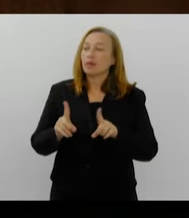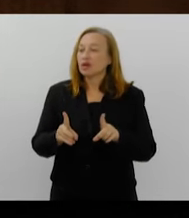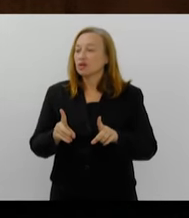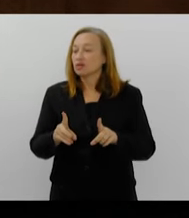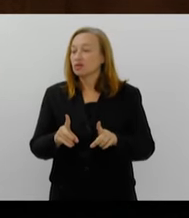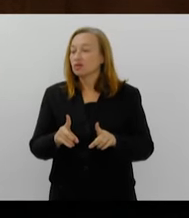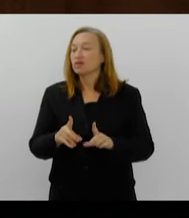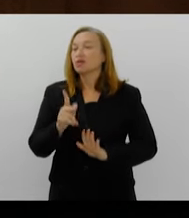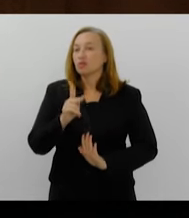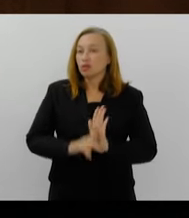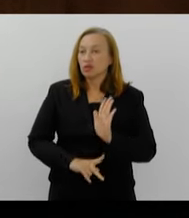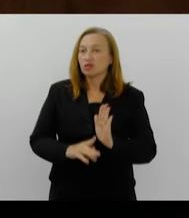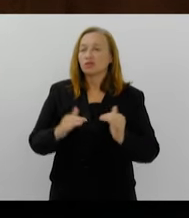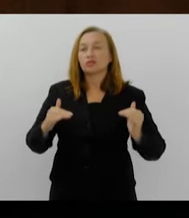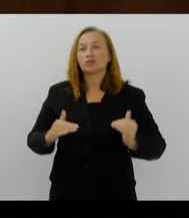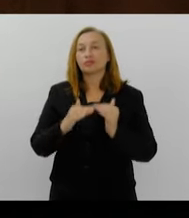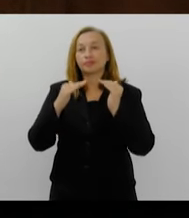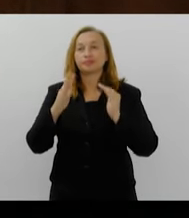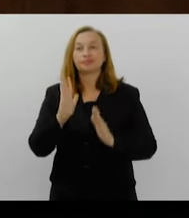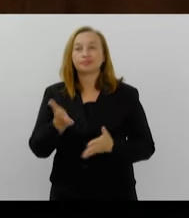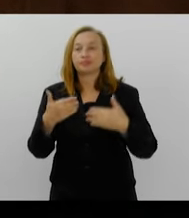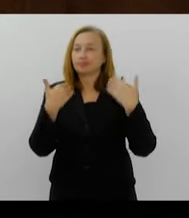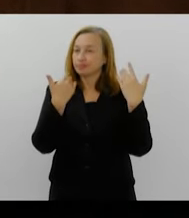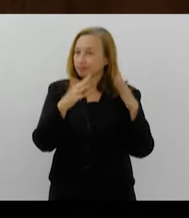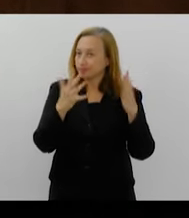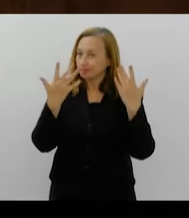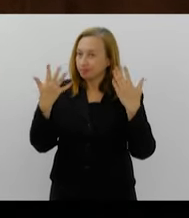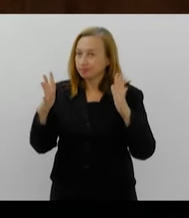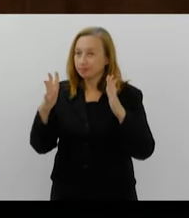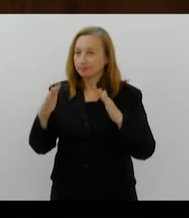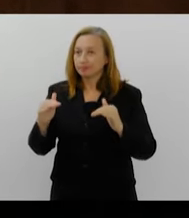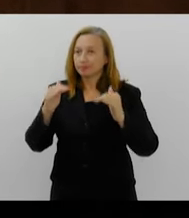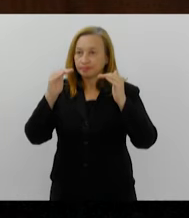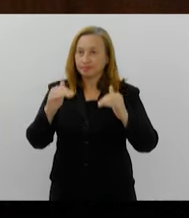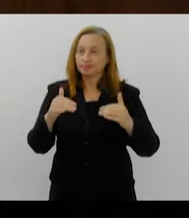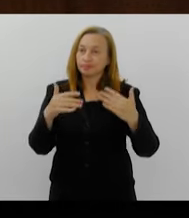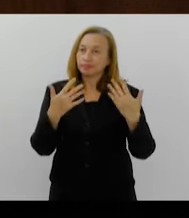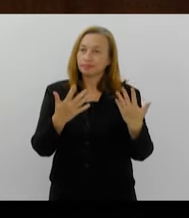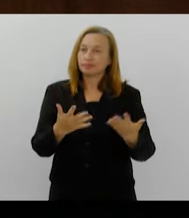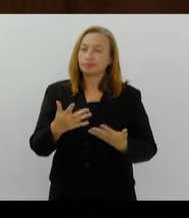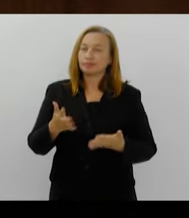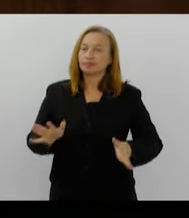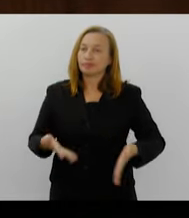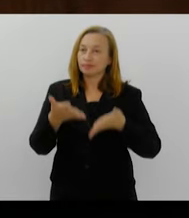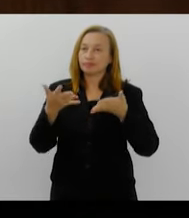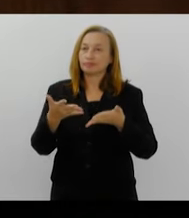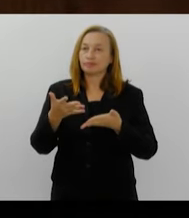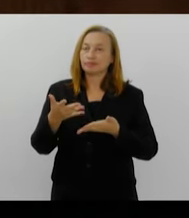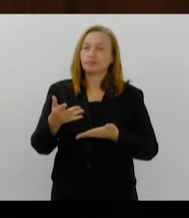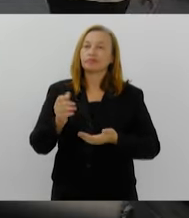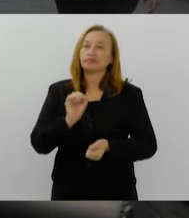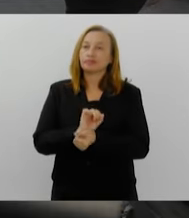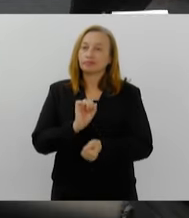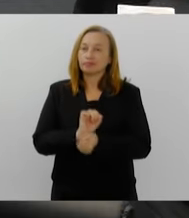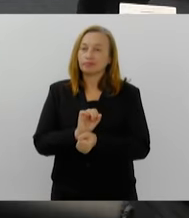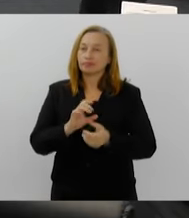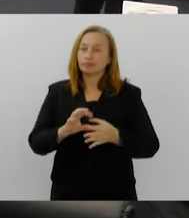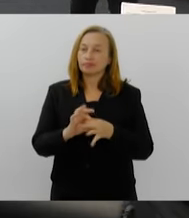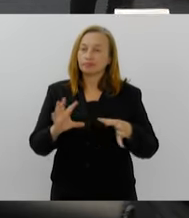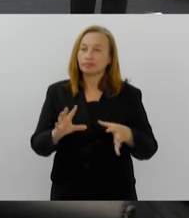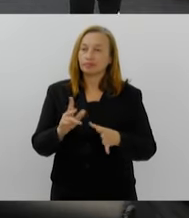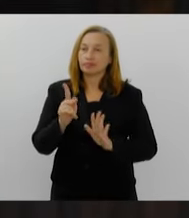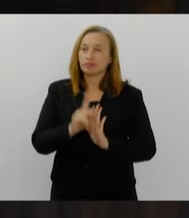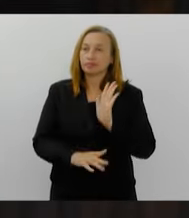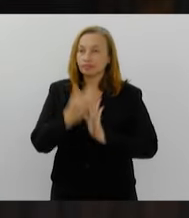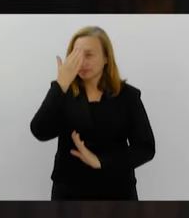Então, no mérito favorável, já parabenizando a vossa iniciativa. Vou aguardar a sanção do projeto. Obrigada,